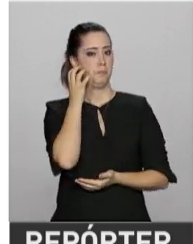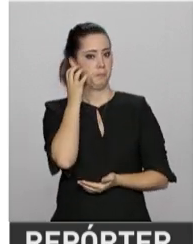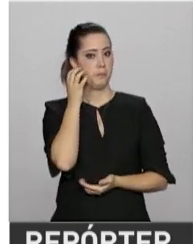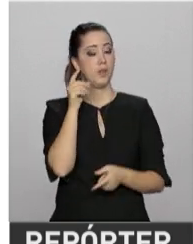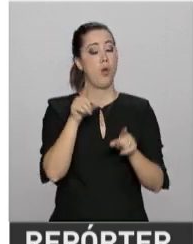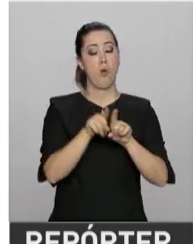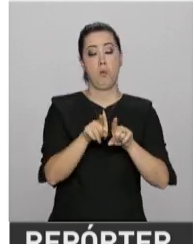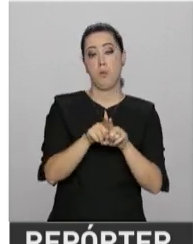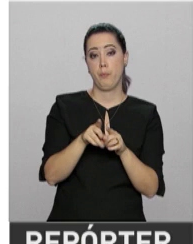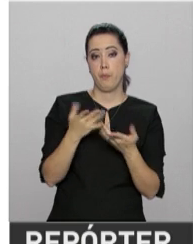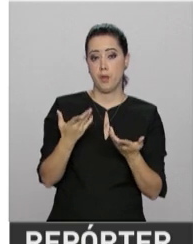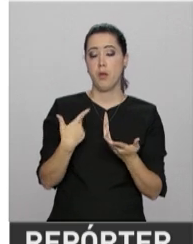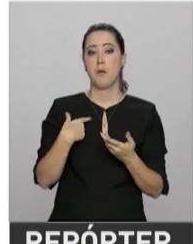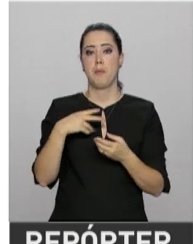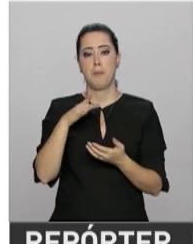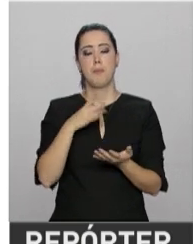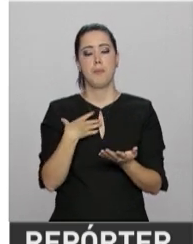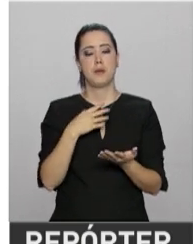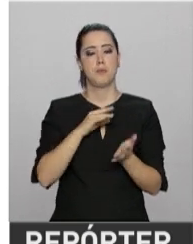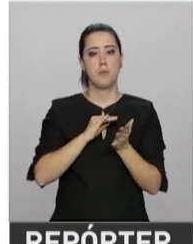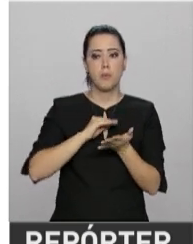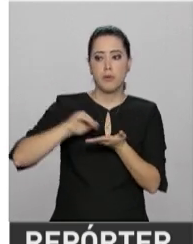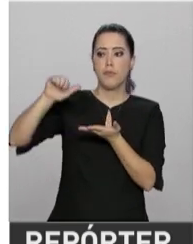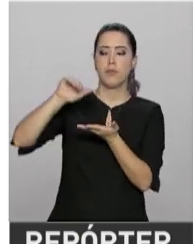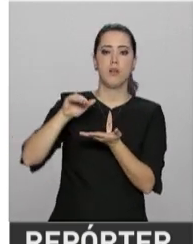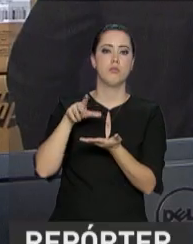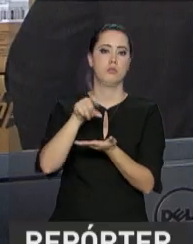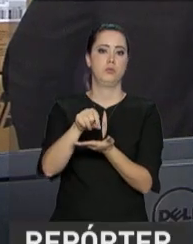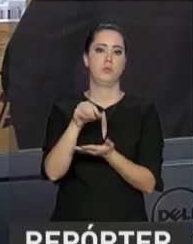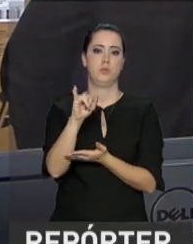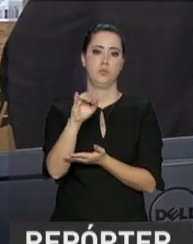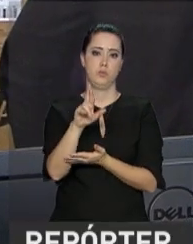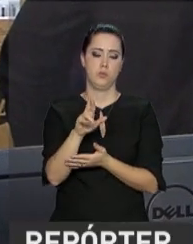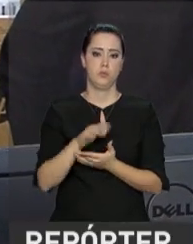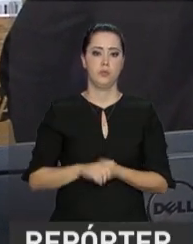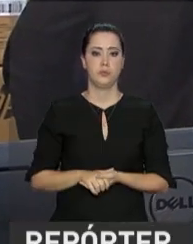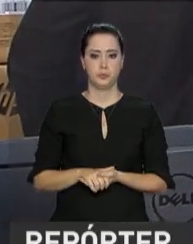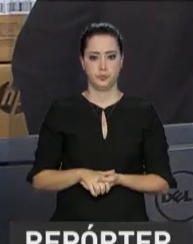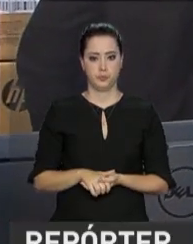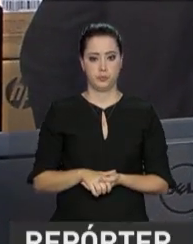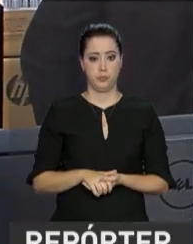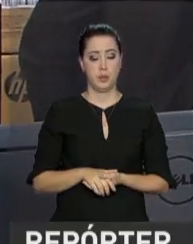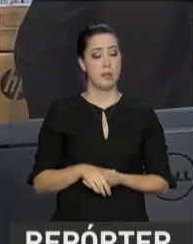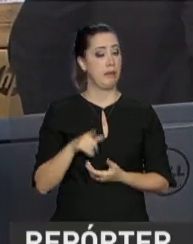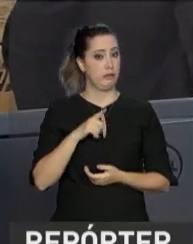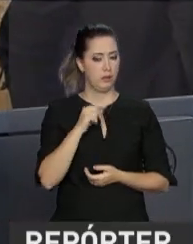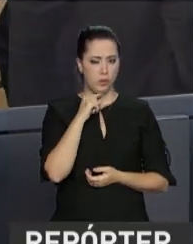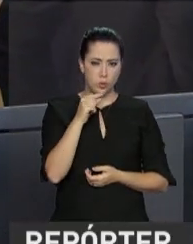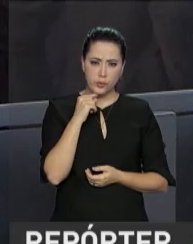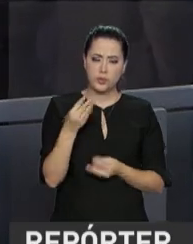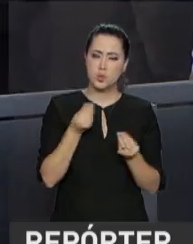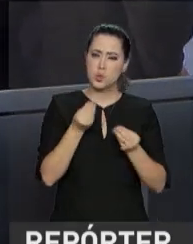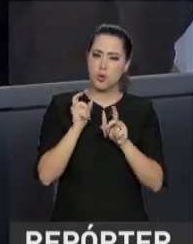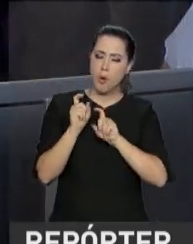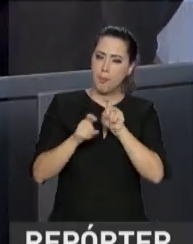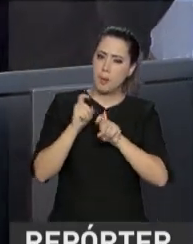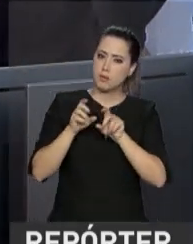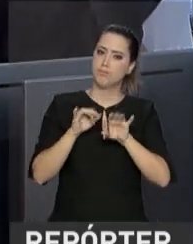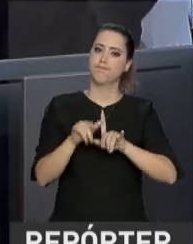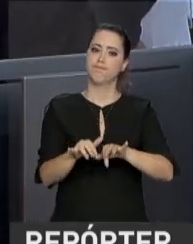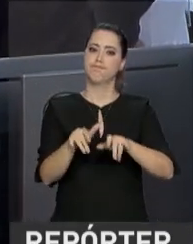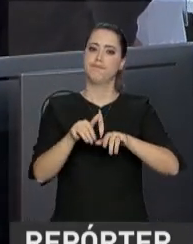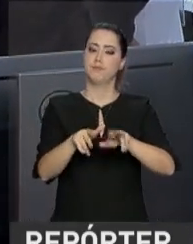para retificar as declarações do imposto de renda uma alternativa para quem tem dúvidas sobre como preencher a declaração